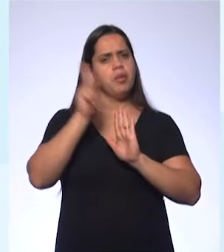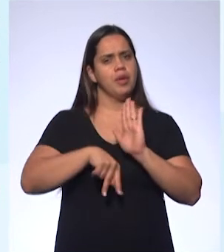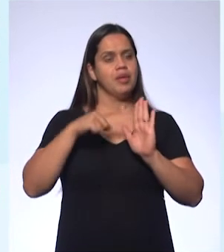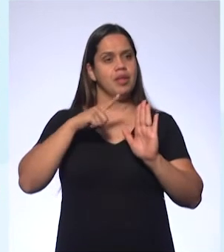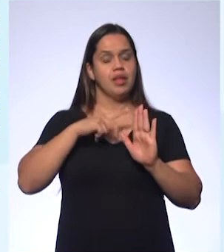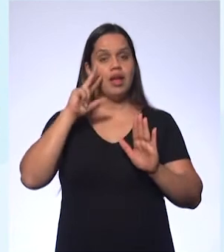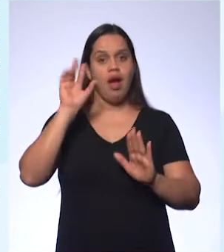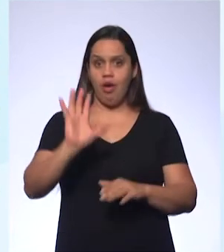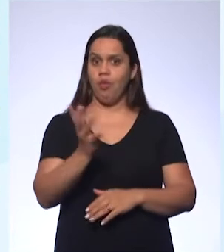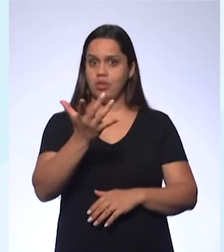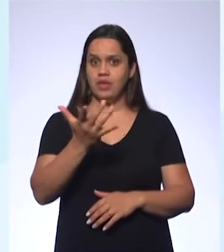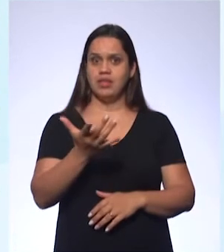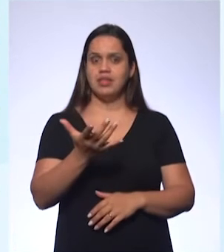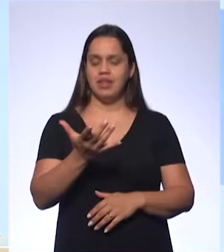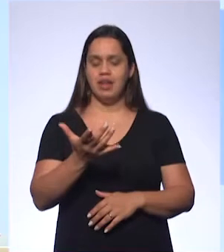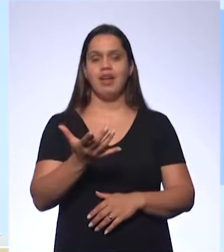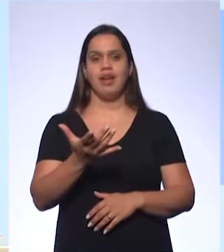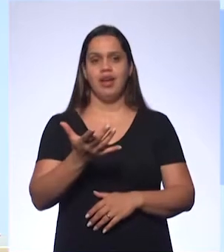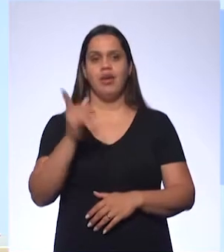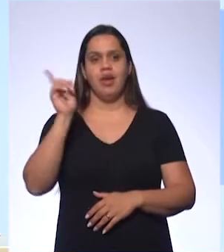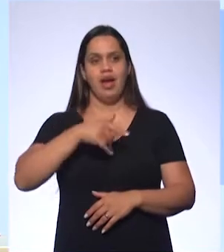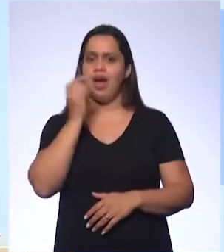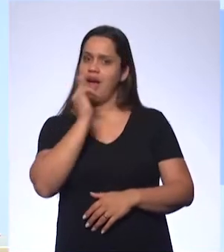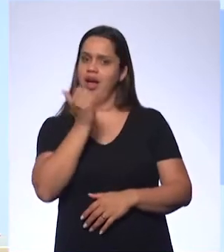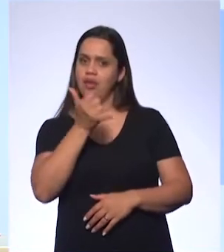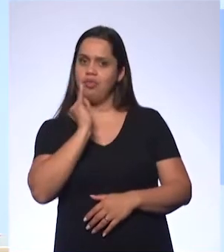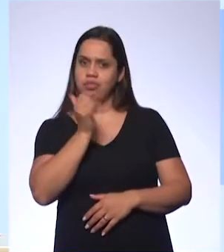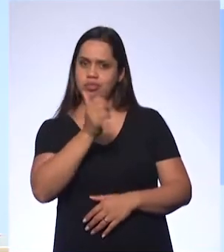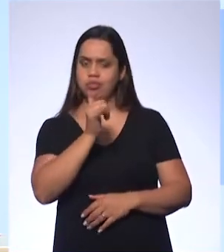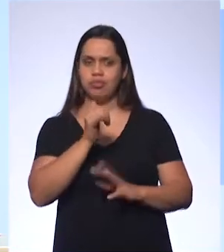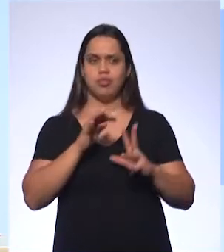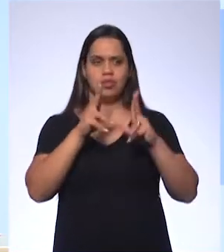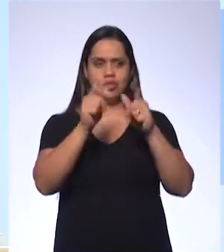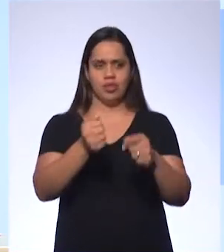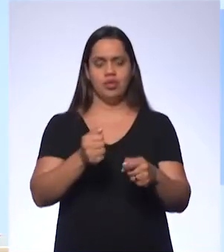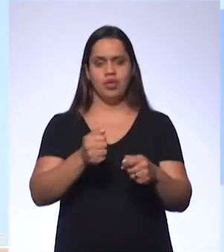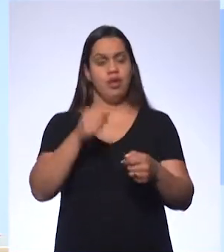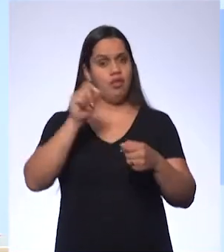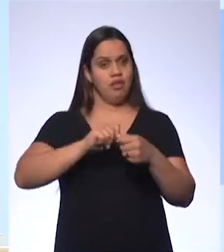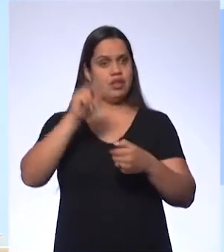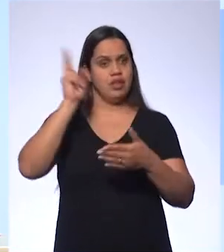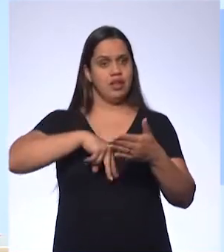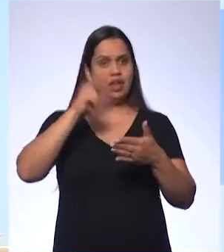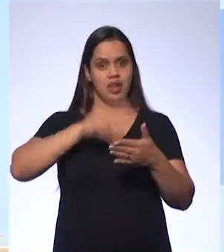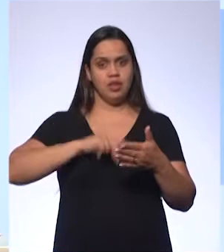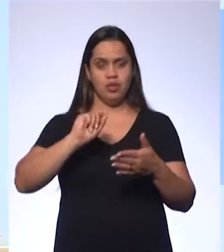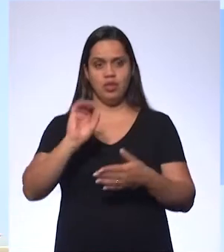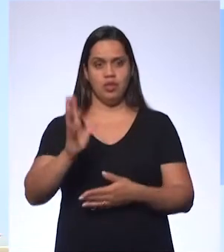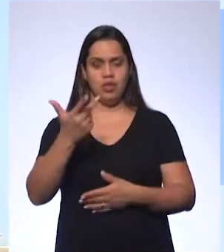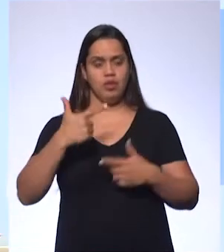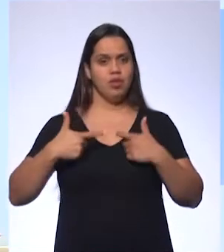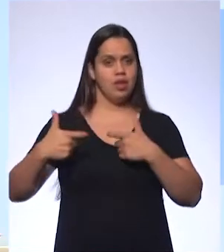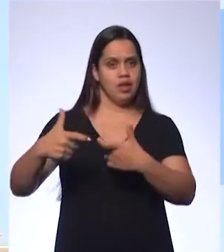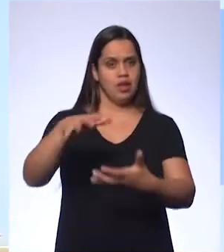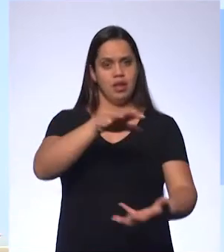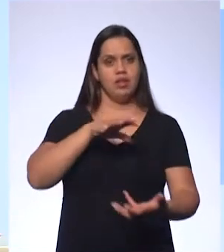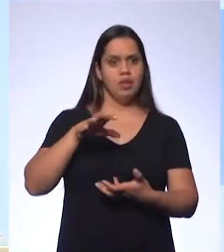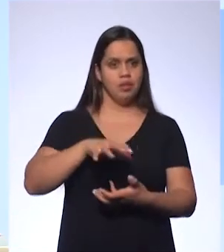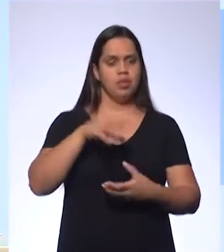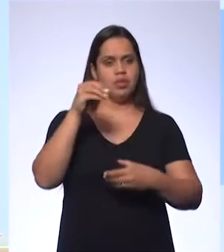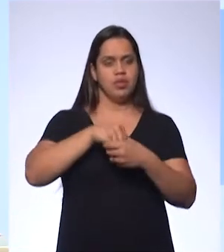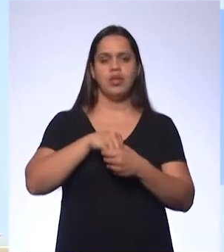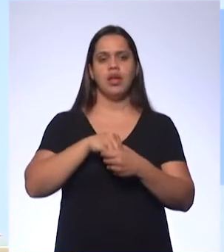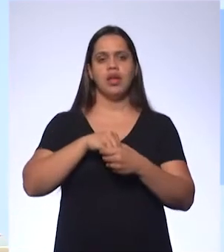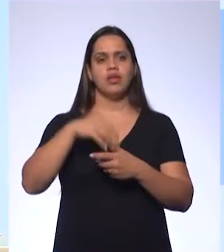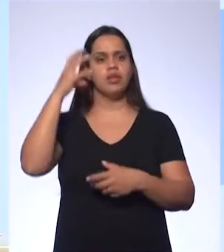grotesco aconteceu, né? Com o pessoal narrando aí, fazendo a leitura da Guerra dos Mundos na rádio, e